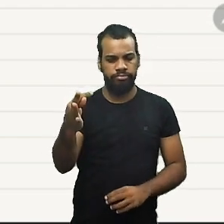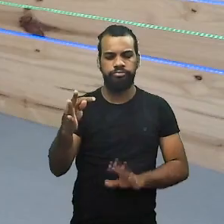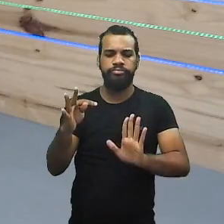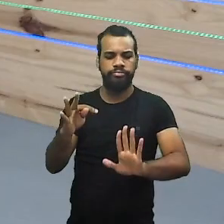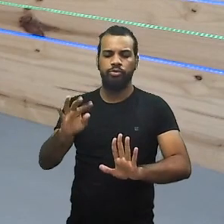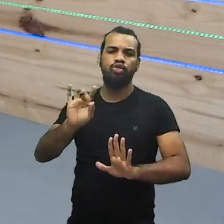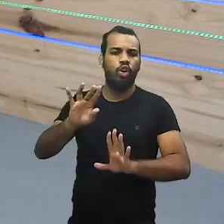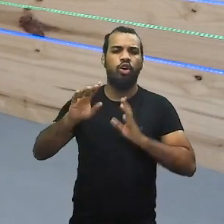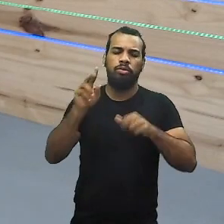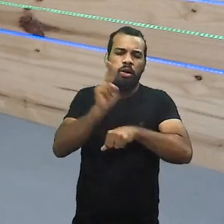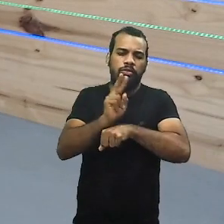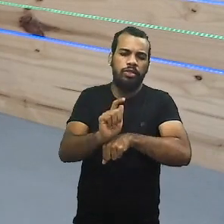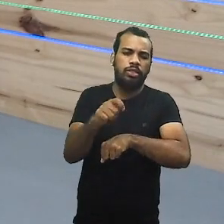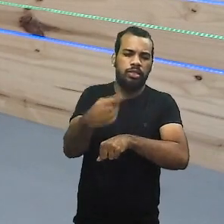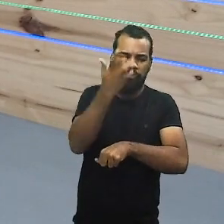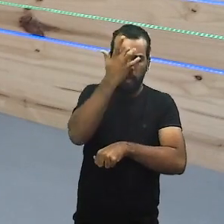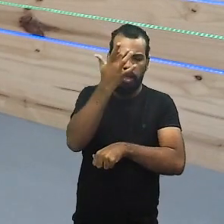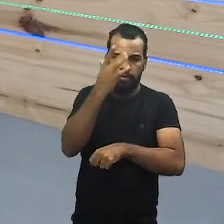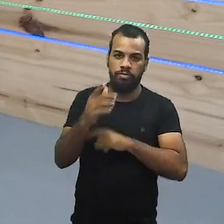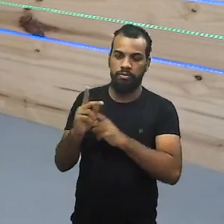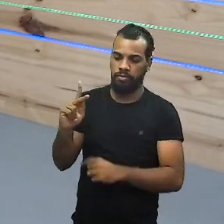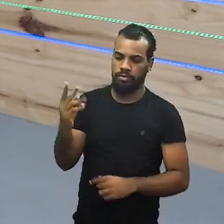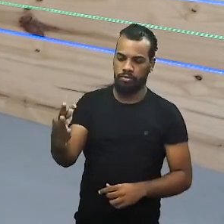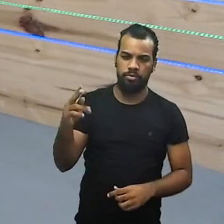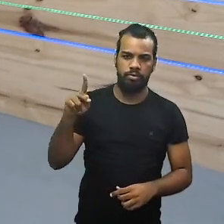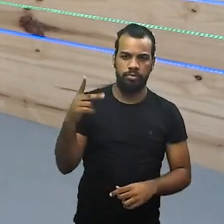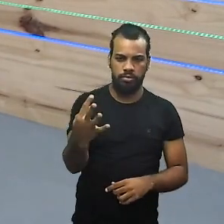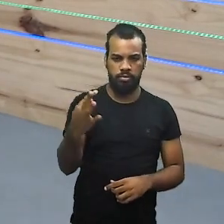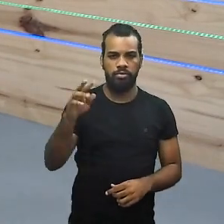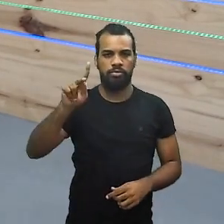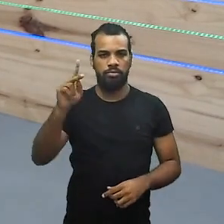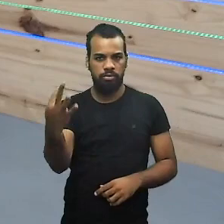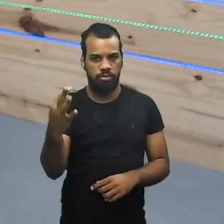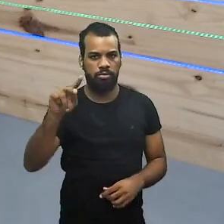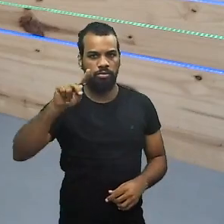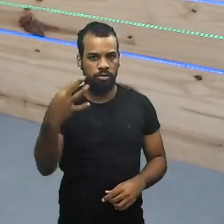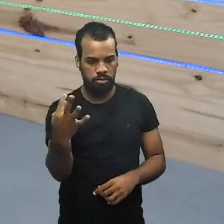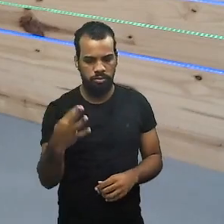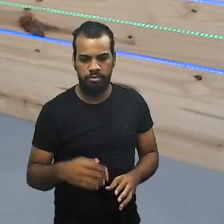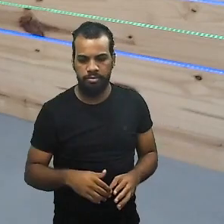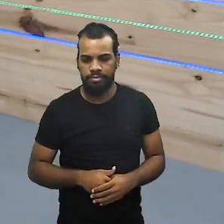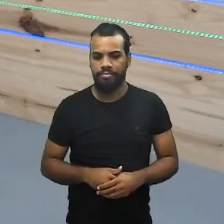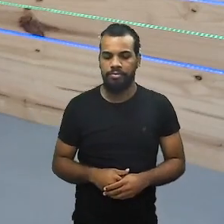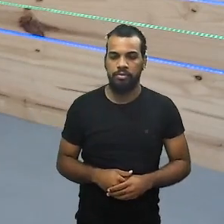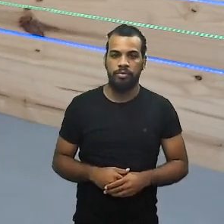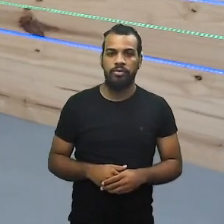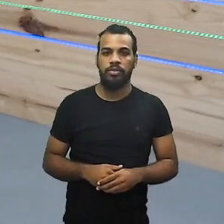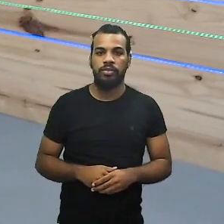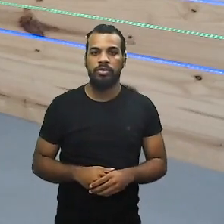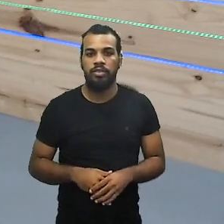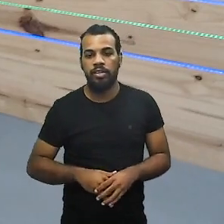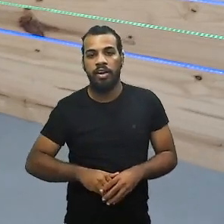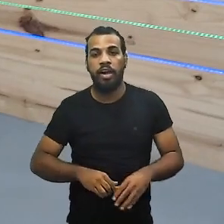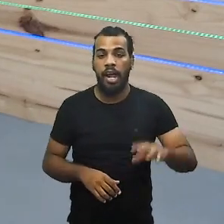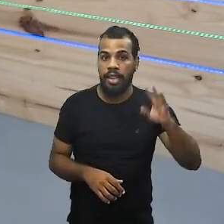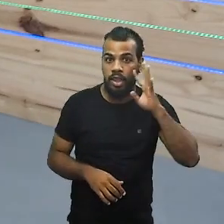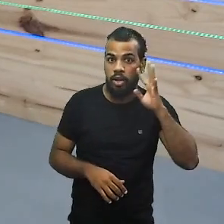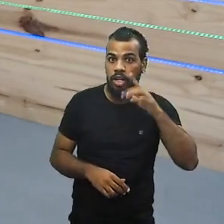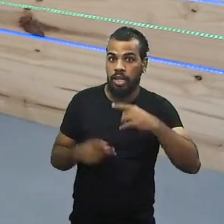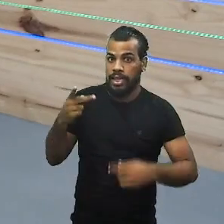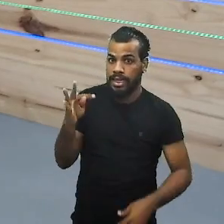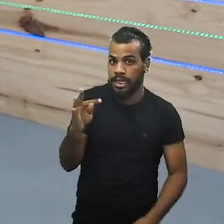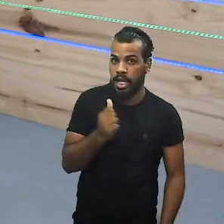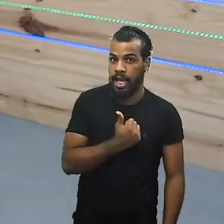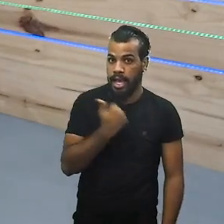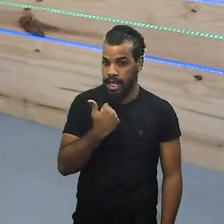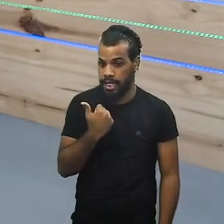tela. Pronto. Ó, galera, é o seguinte. E essa teoria heterotrófica, ó, escuta, viu? Presta atenção em mim. essa teoria